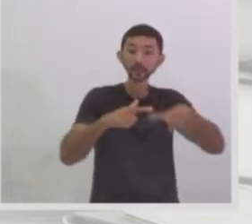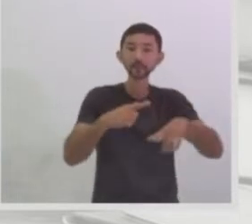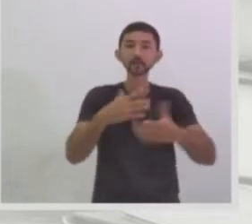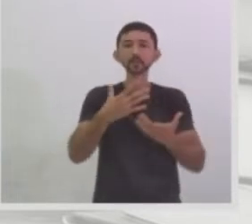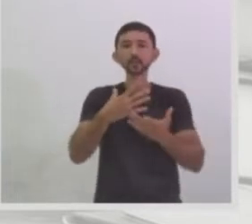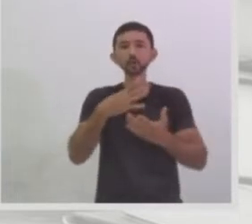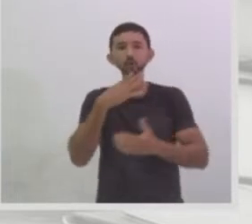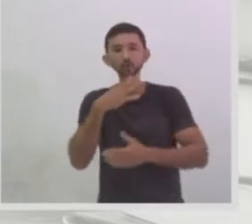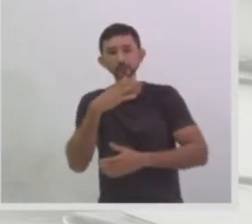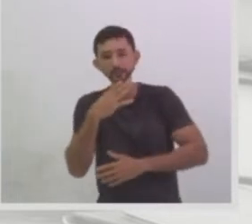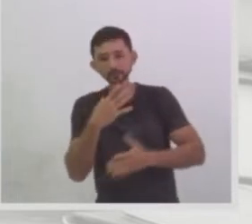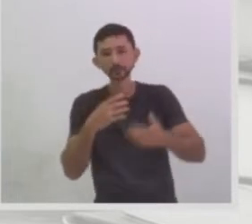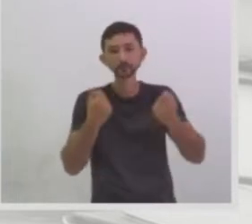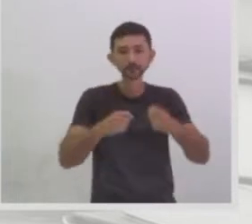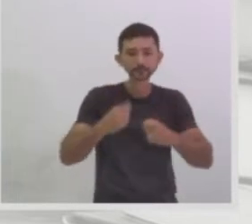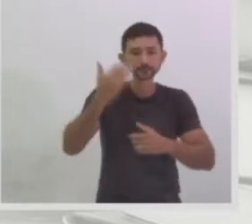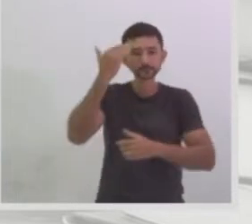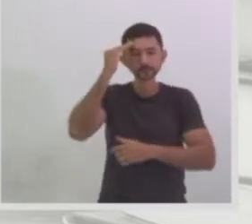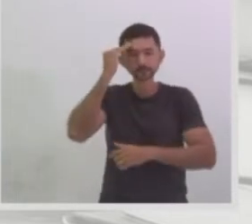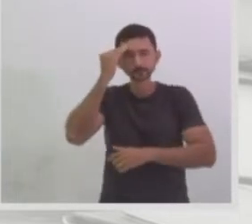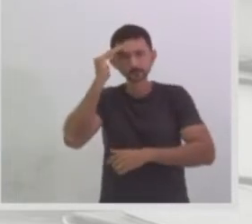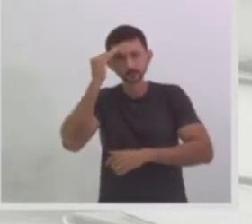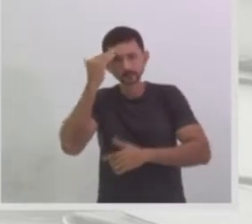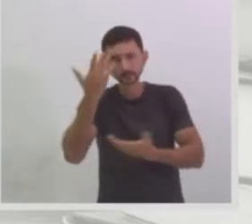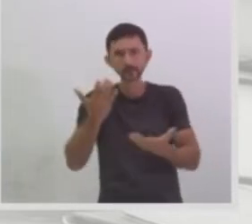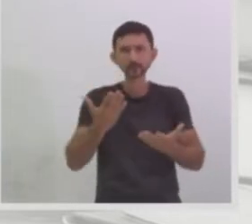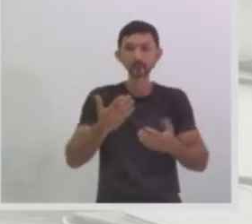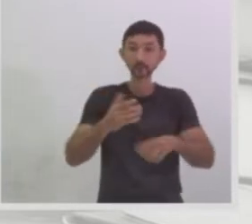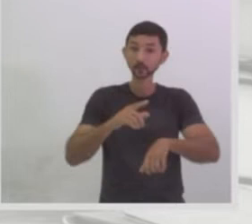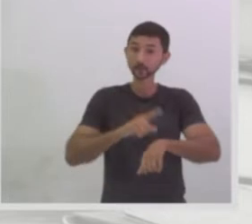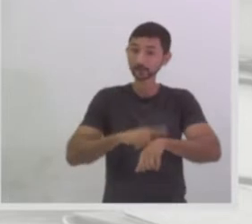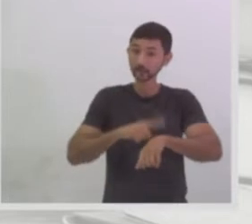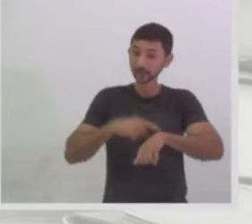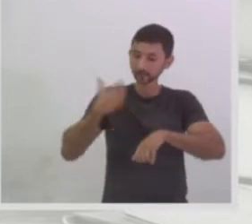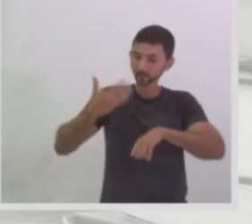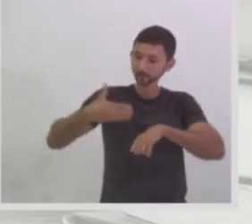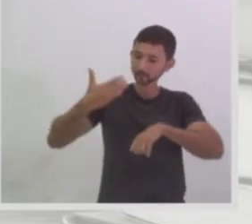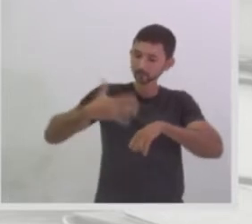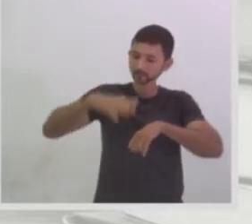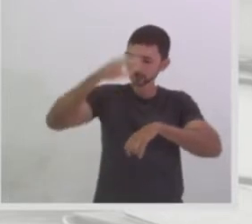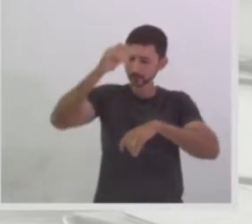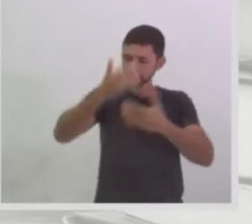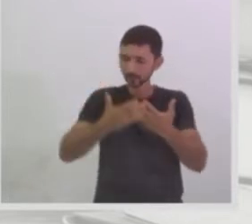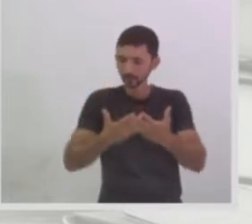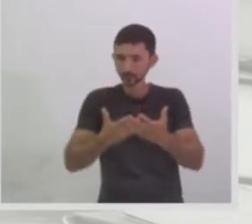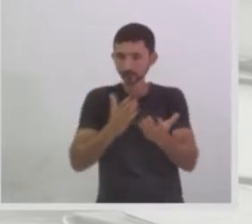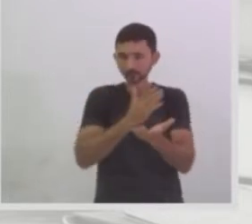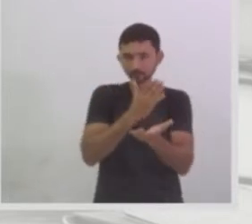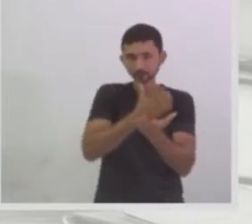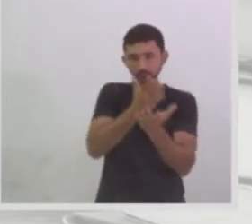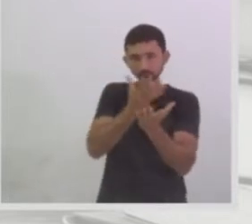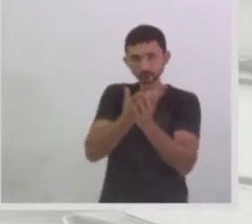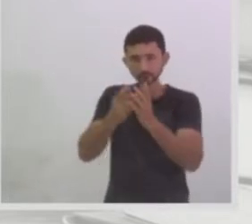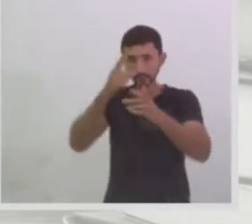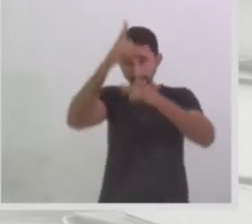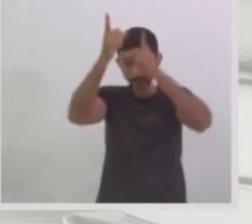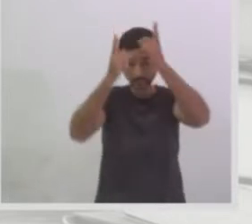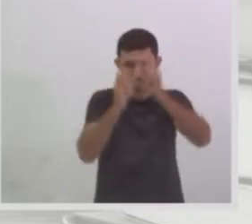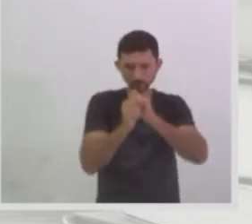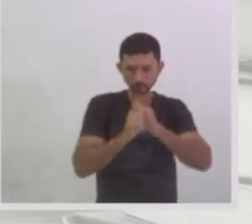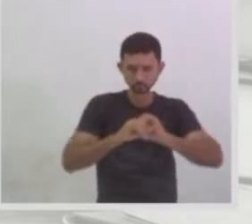são necessários a reflexão, o tempo de amadurecimento, o compartilhamento de ideias,